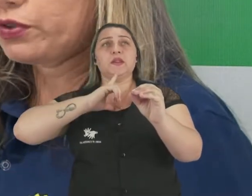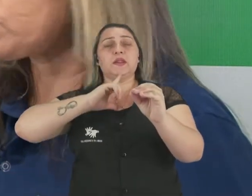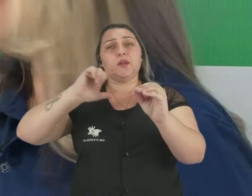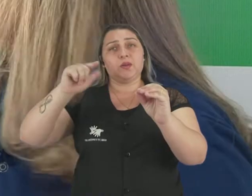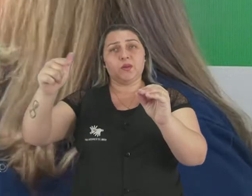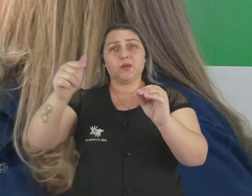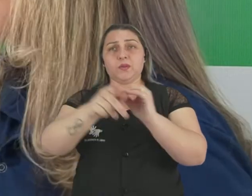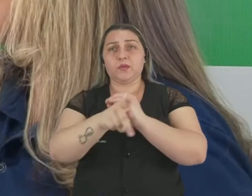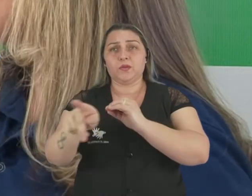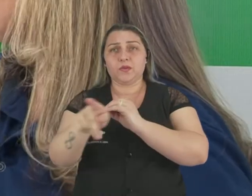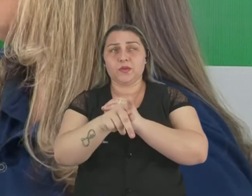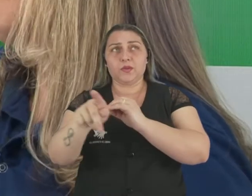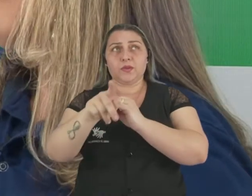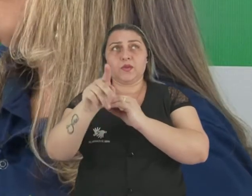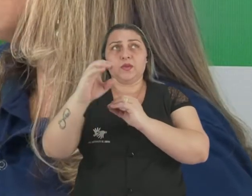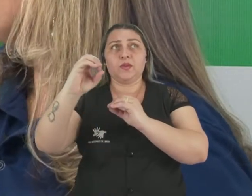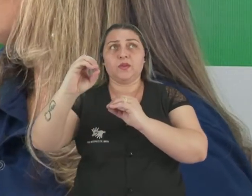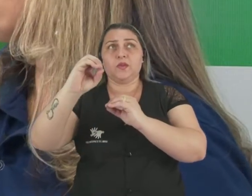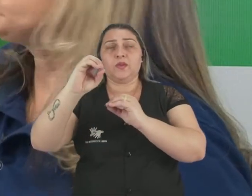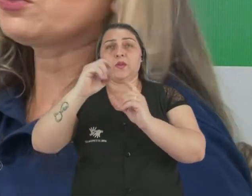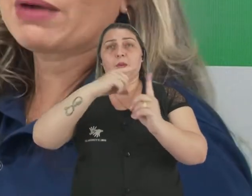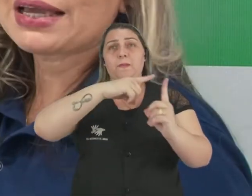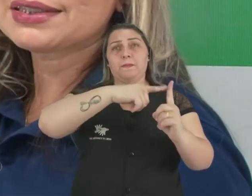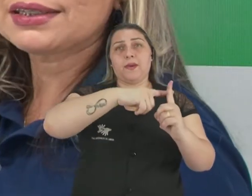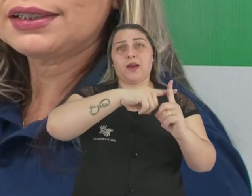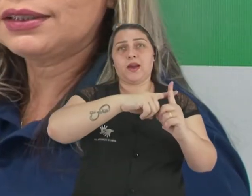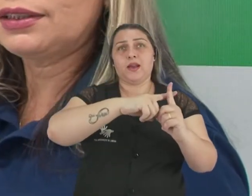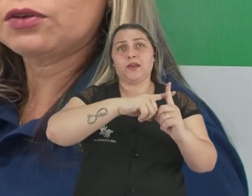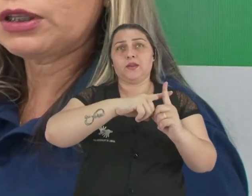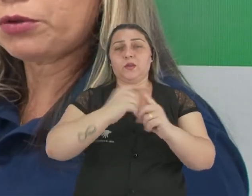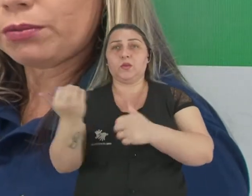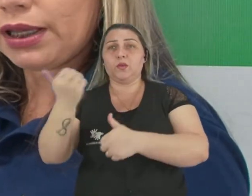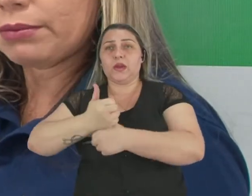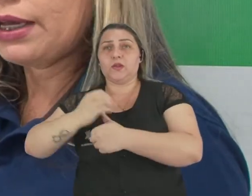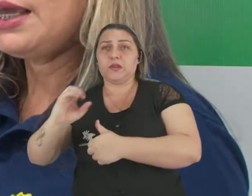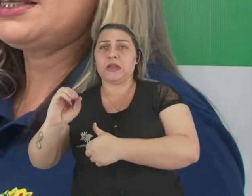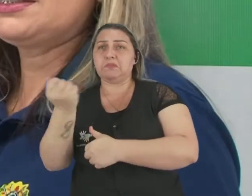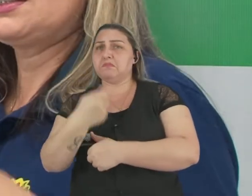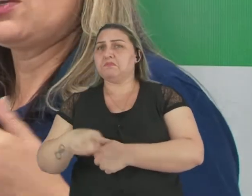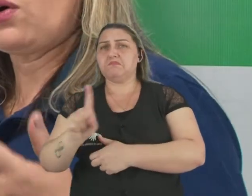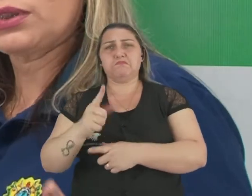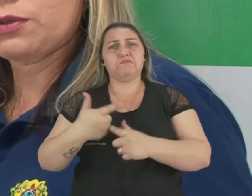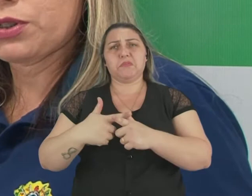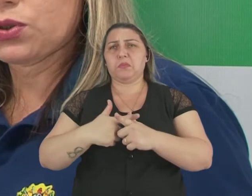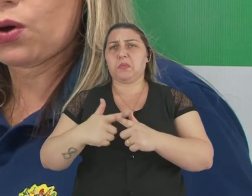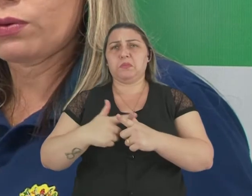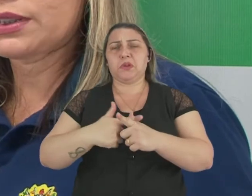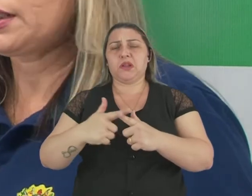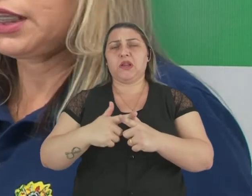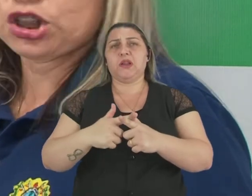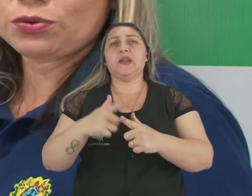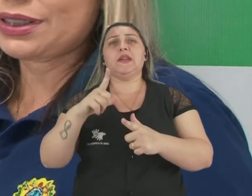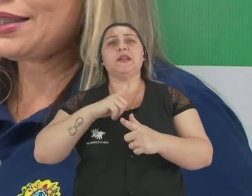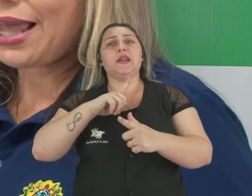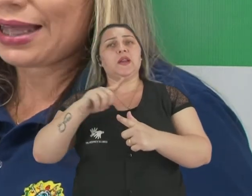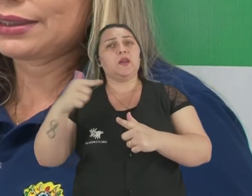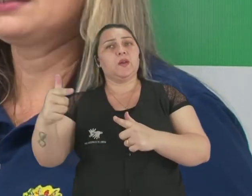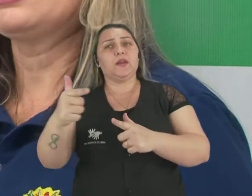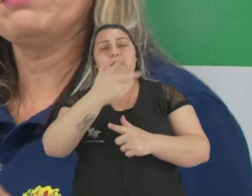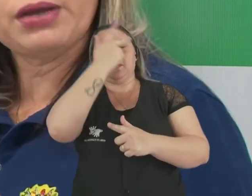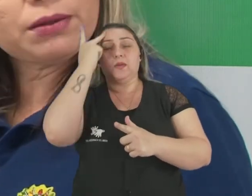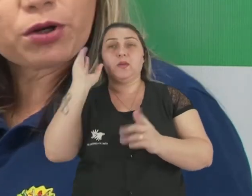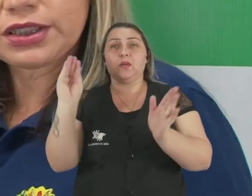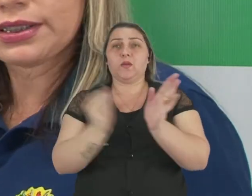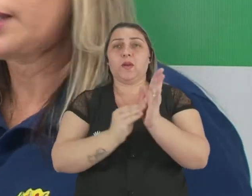outros professores que acrescentam o sinalzinho de mais aqui, não tem problema. Existem outras pessoas que deixam sem